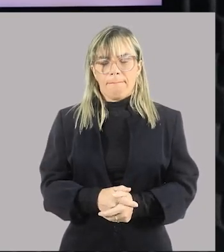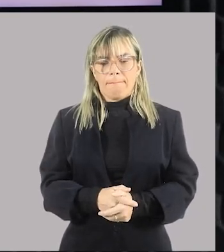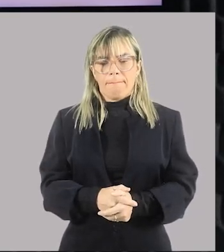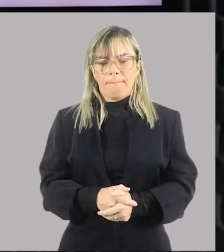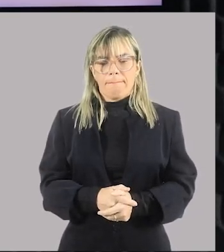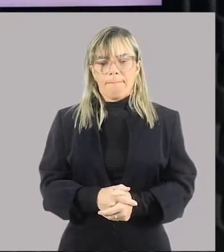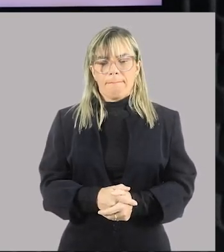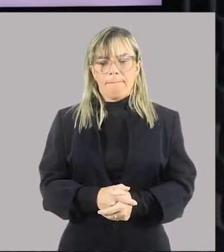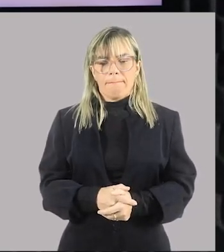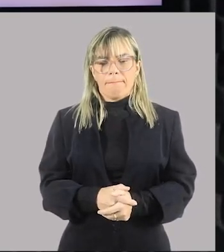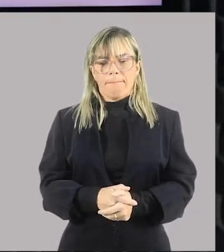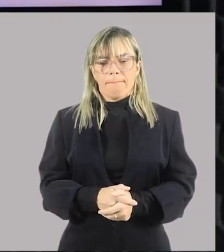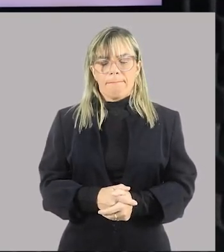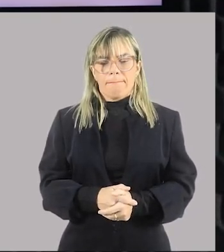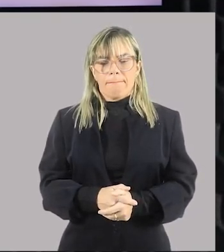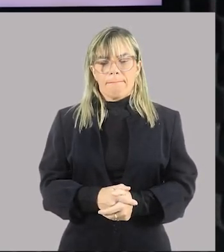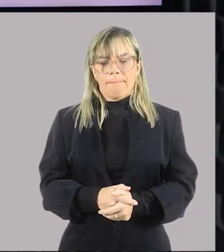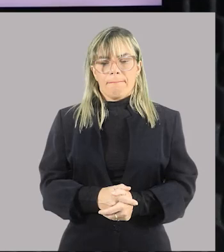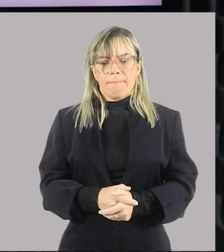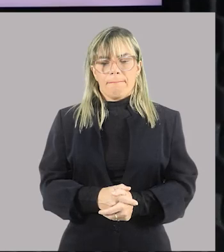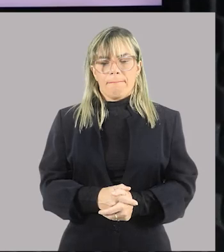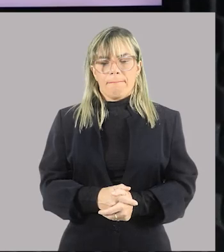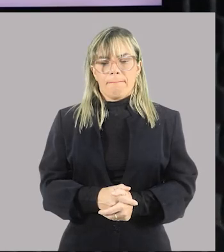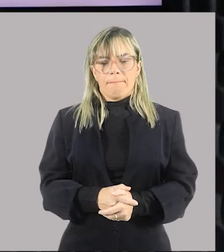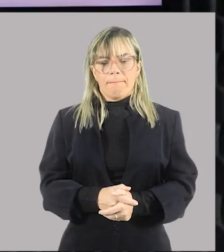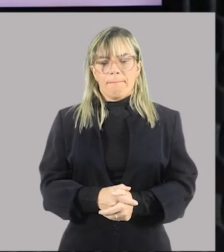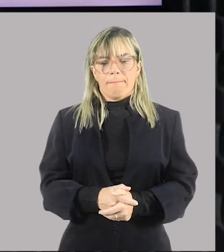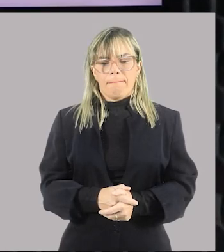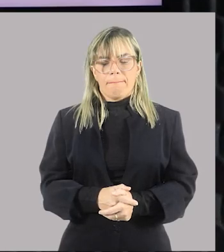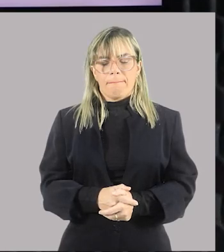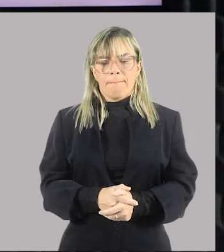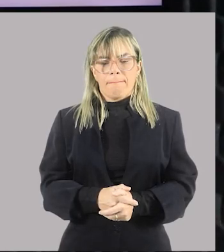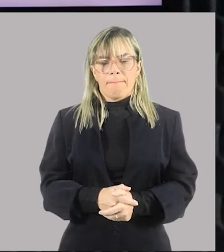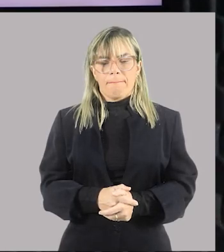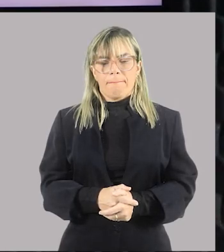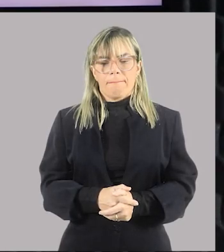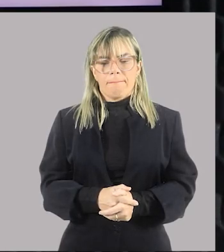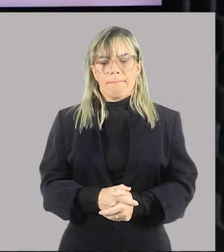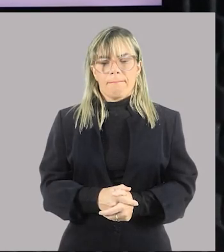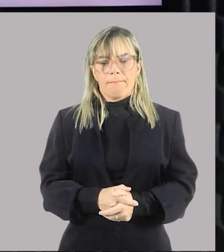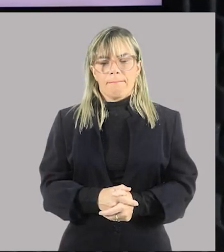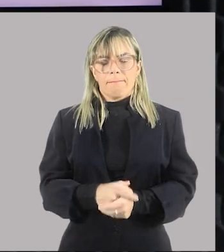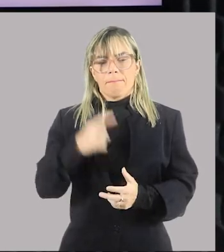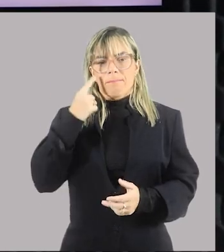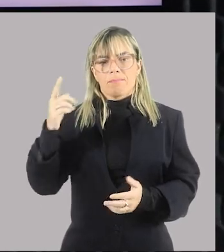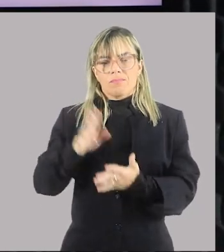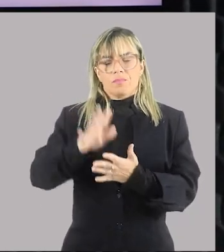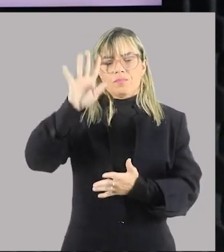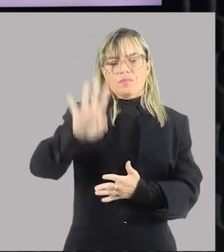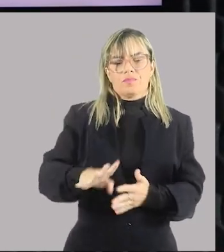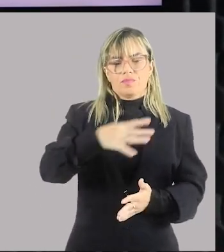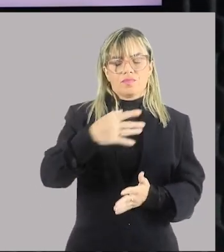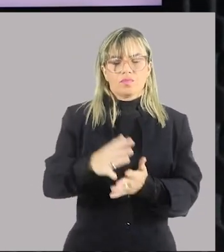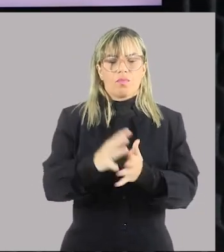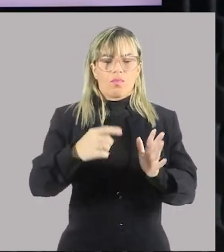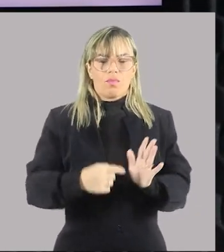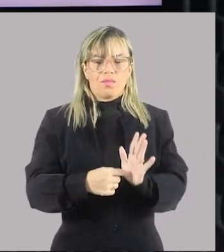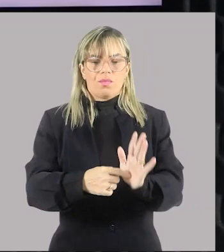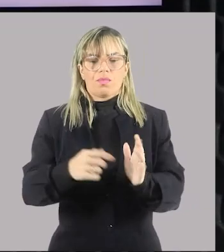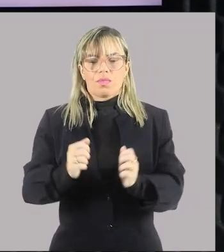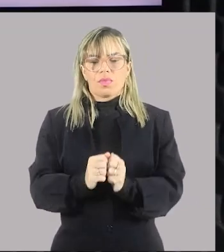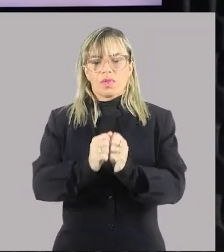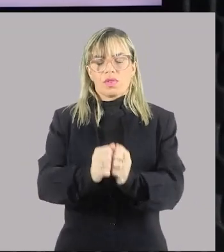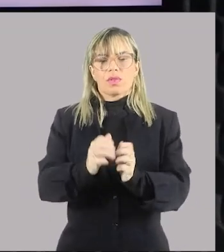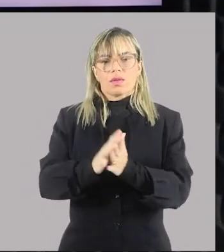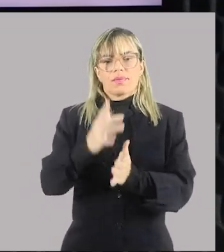indústria, 12%, agricultura, 4,5%, pecuária, 1,5%. Então, essa tabela ela é bem interessante sobre